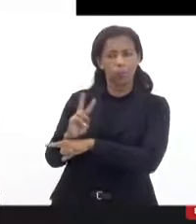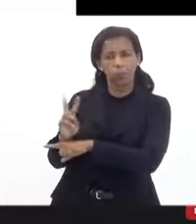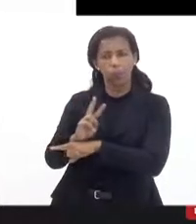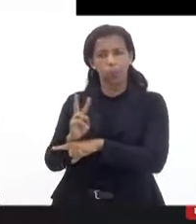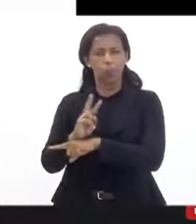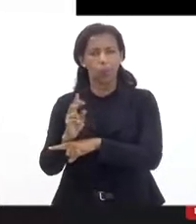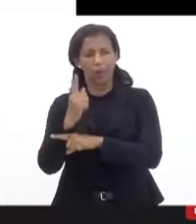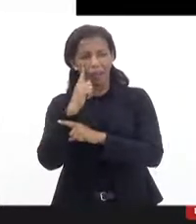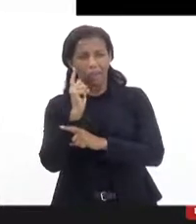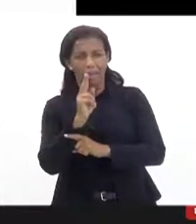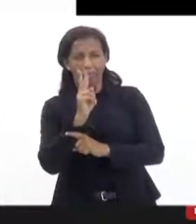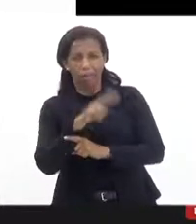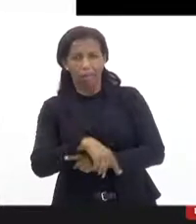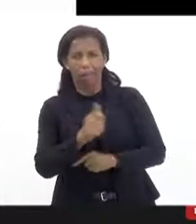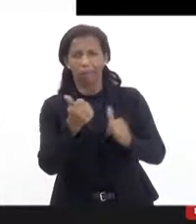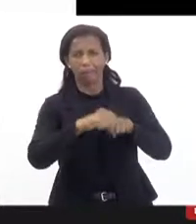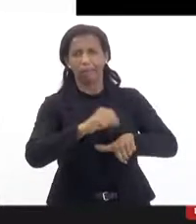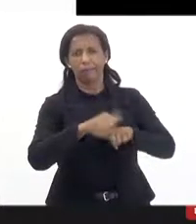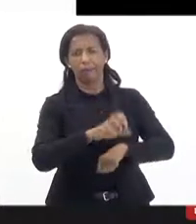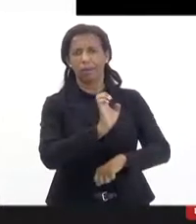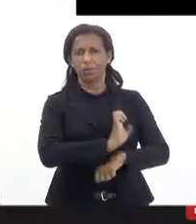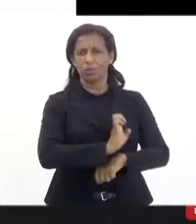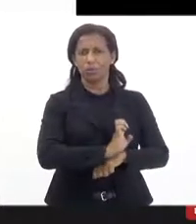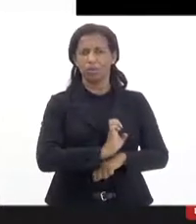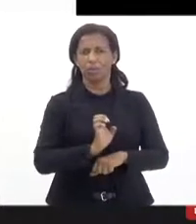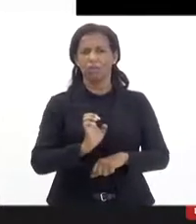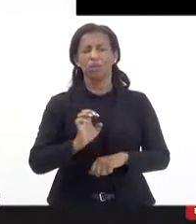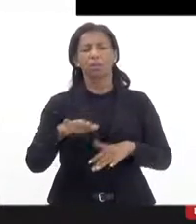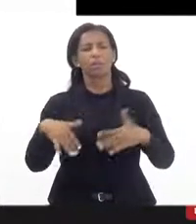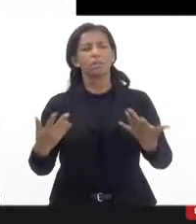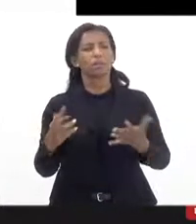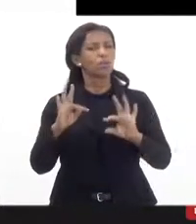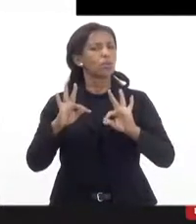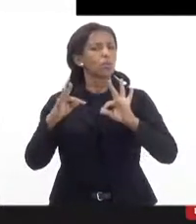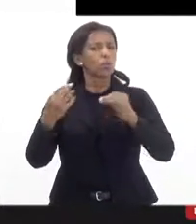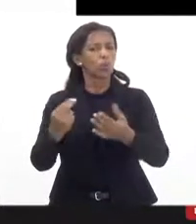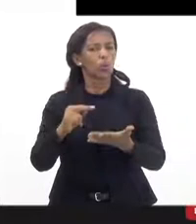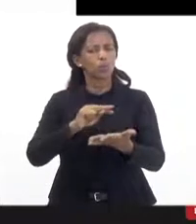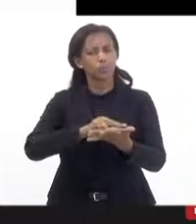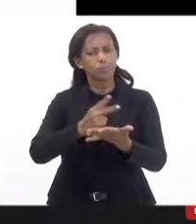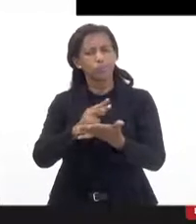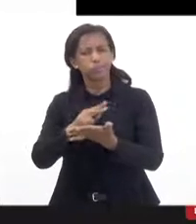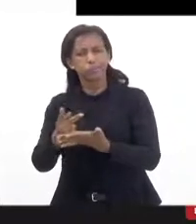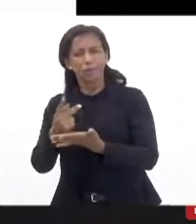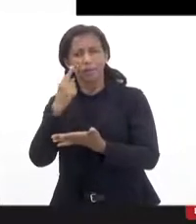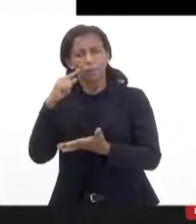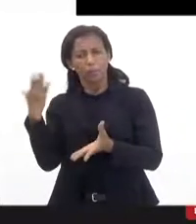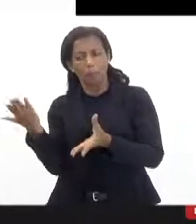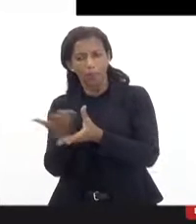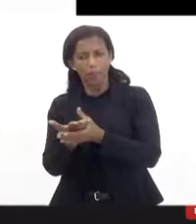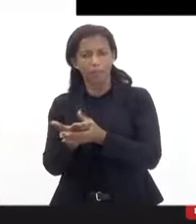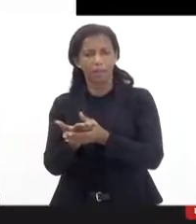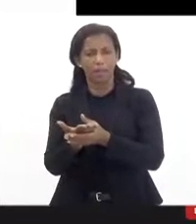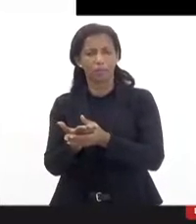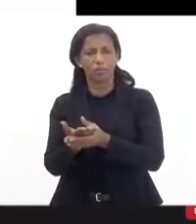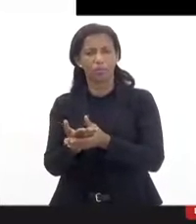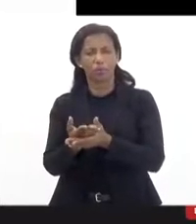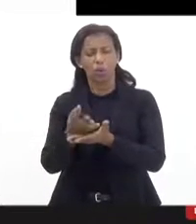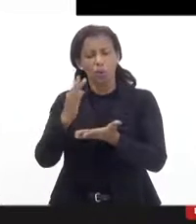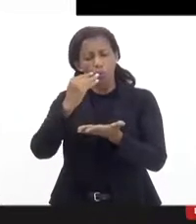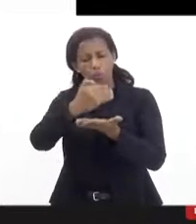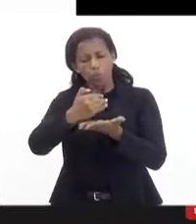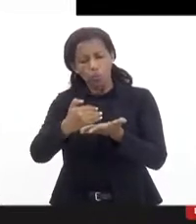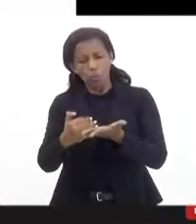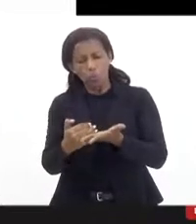do Estado, tanto que todas as distorções que foram verificadas no processo de auditoria, aquelas que tiveram